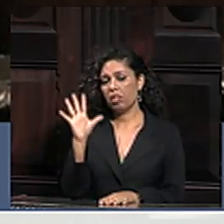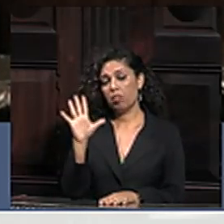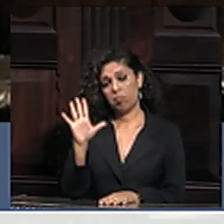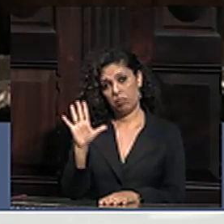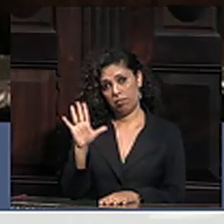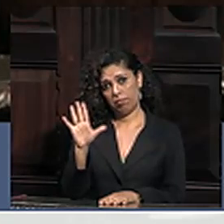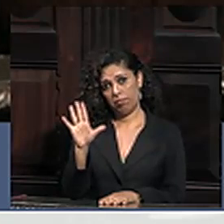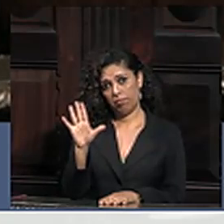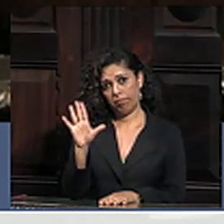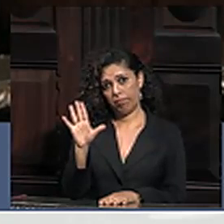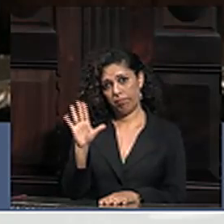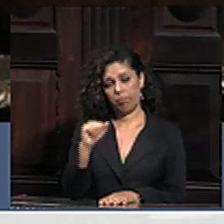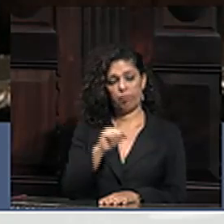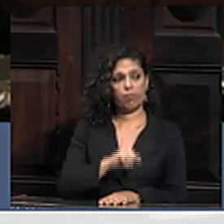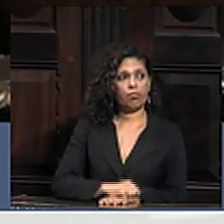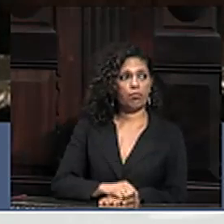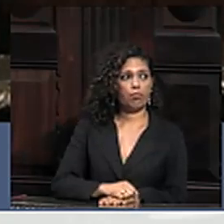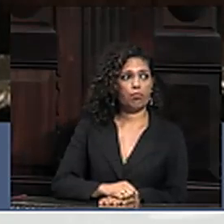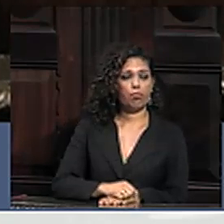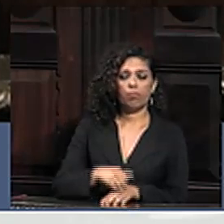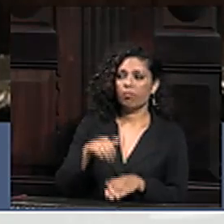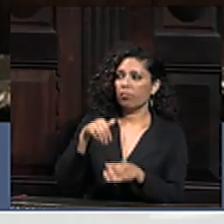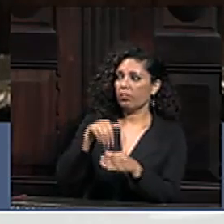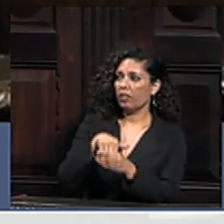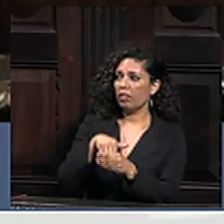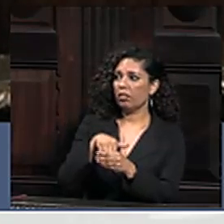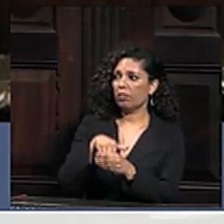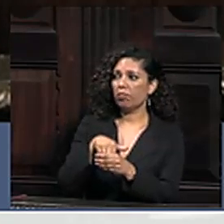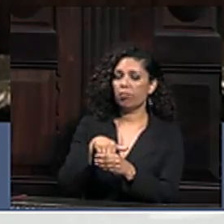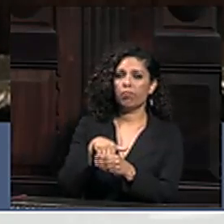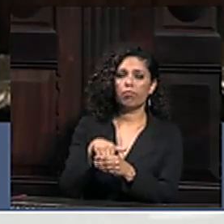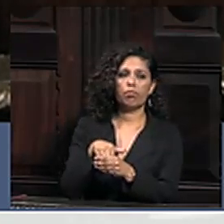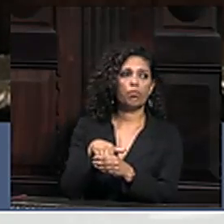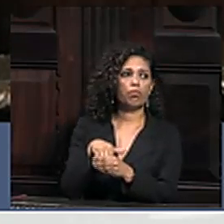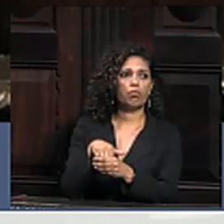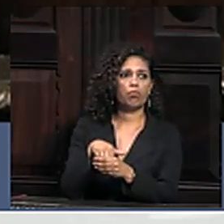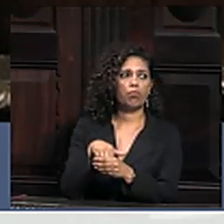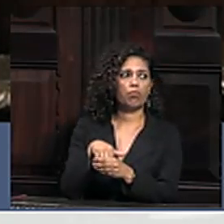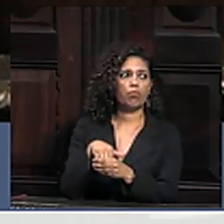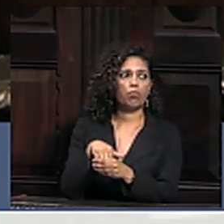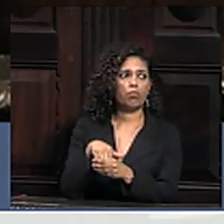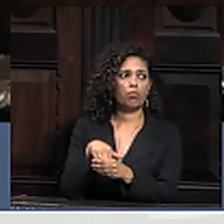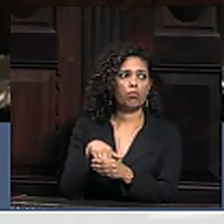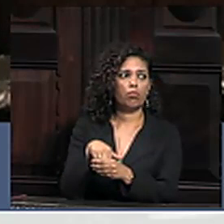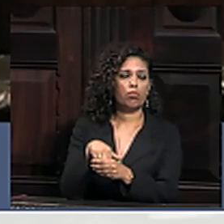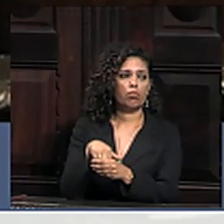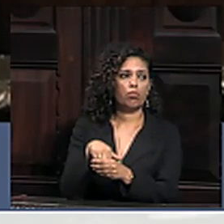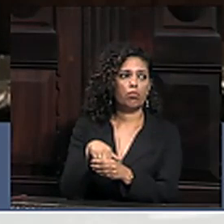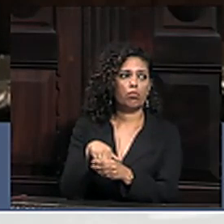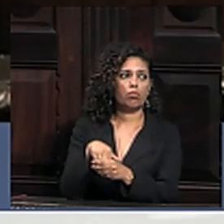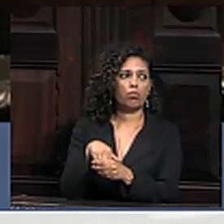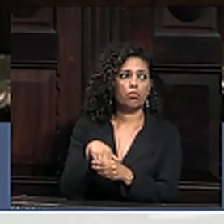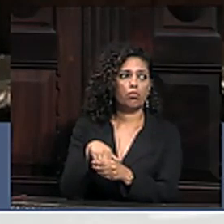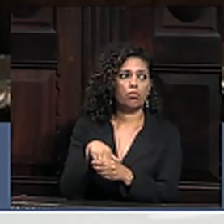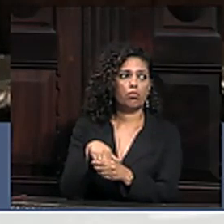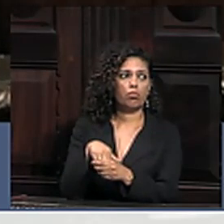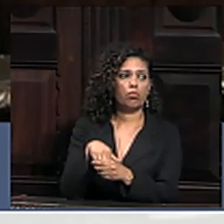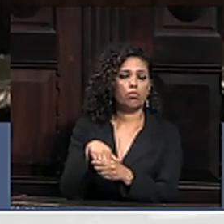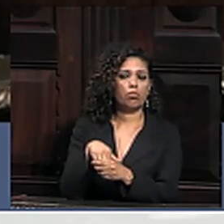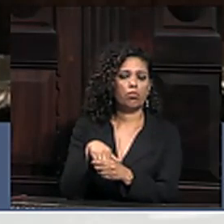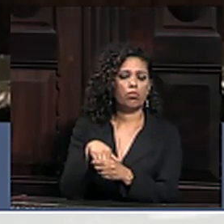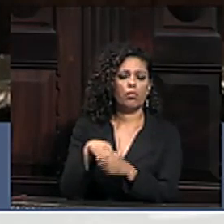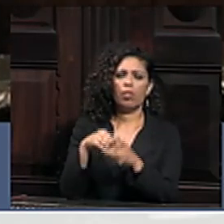Porém, a eleição não significa um cheque em